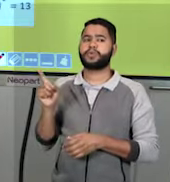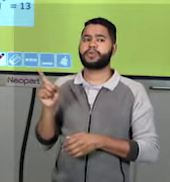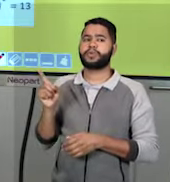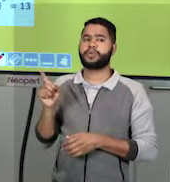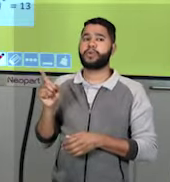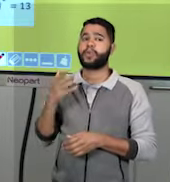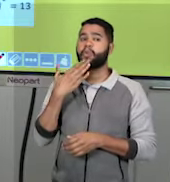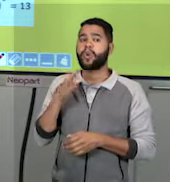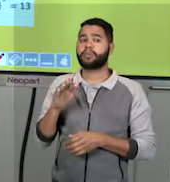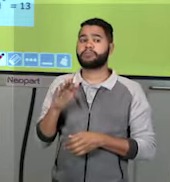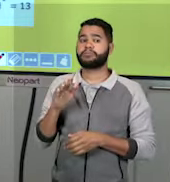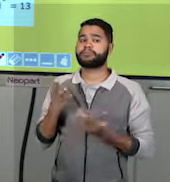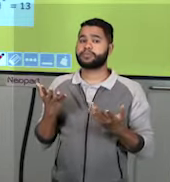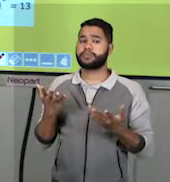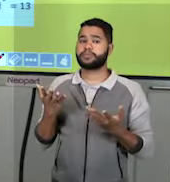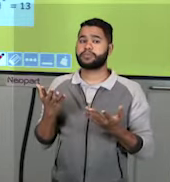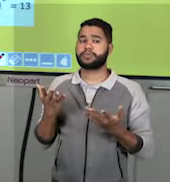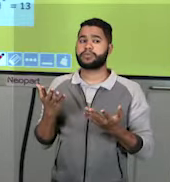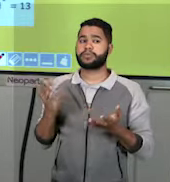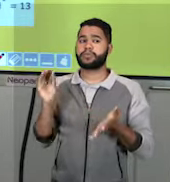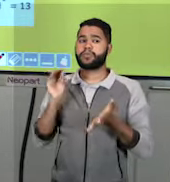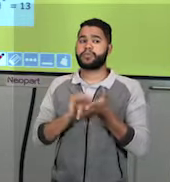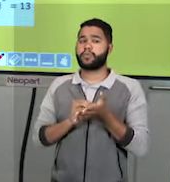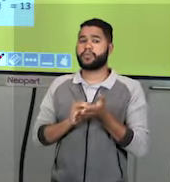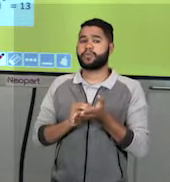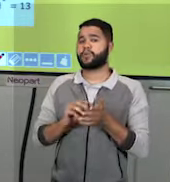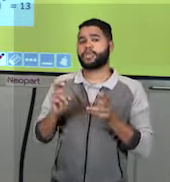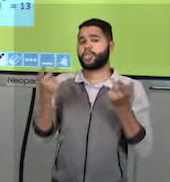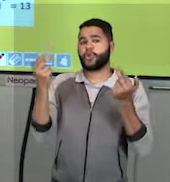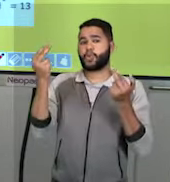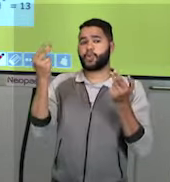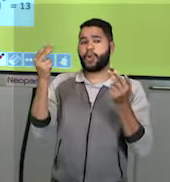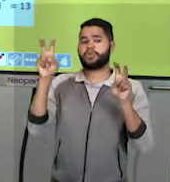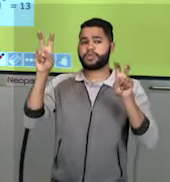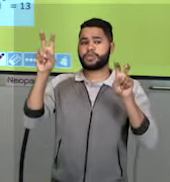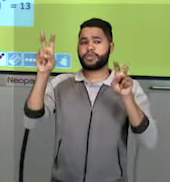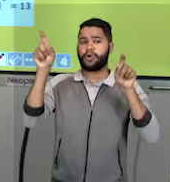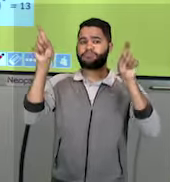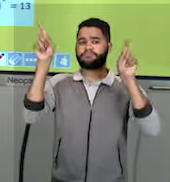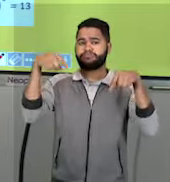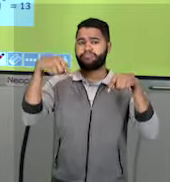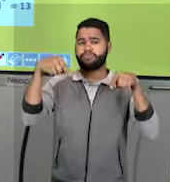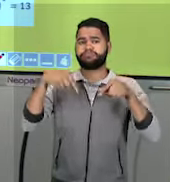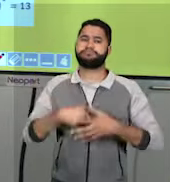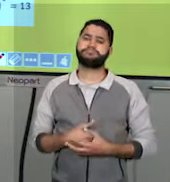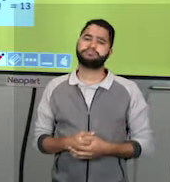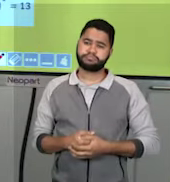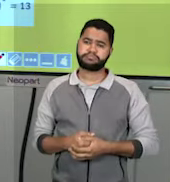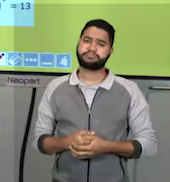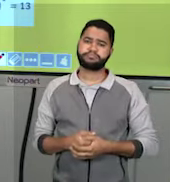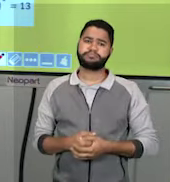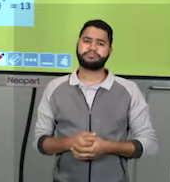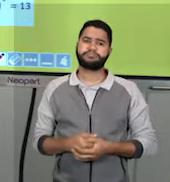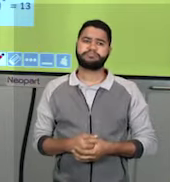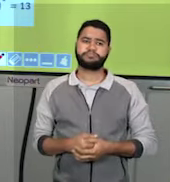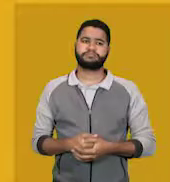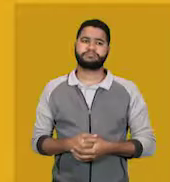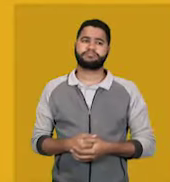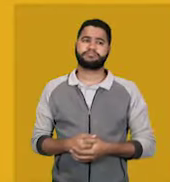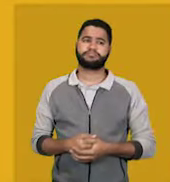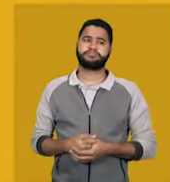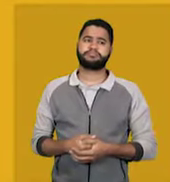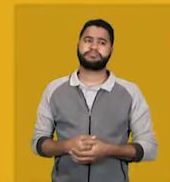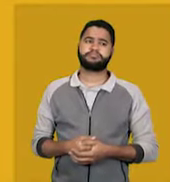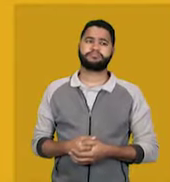para dar 13? Eu tenho que fazer o expoente igual à minha raiz, porque eu posso cancelar. Então, eu vou fazer o seguinte. Raiz